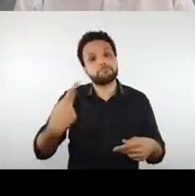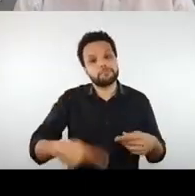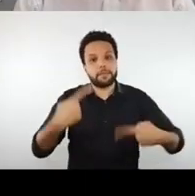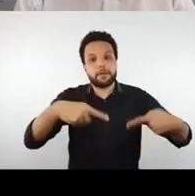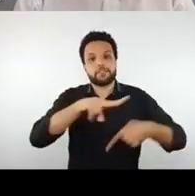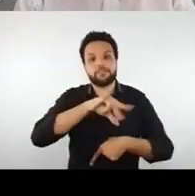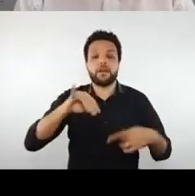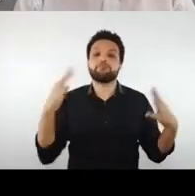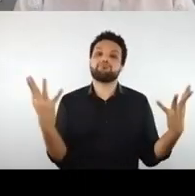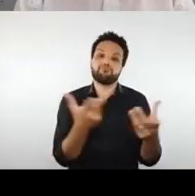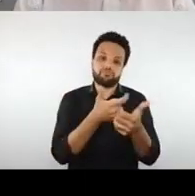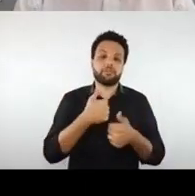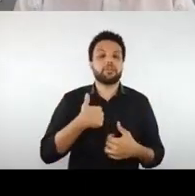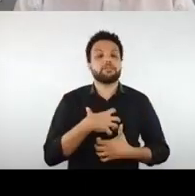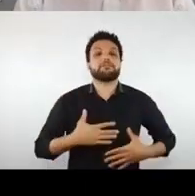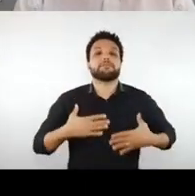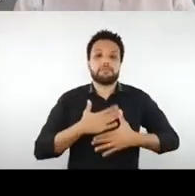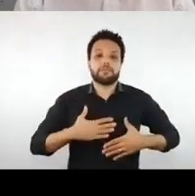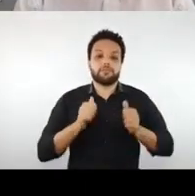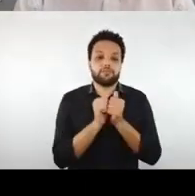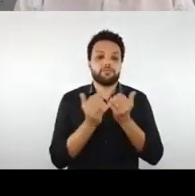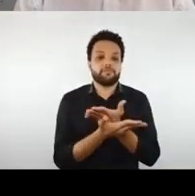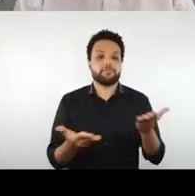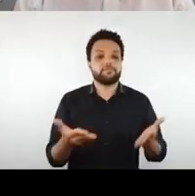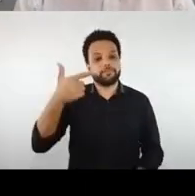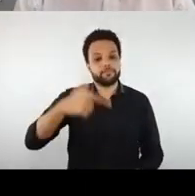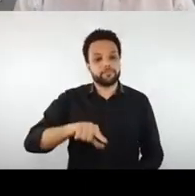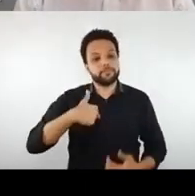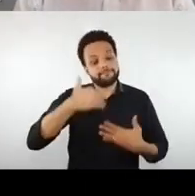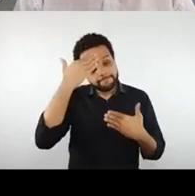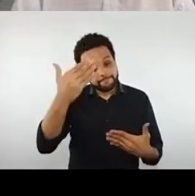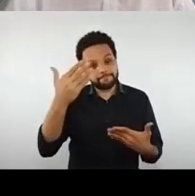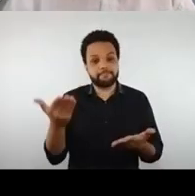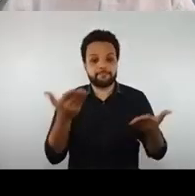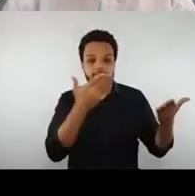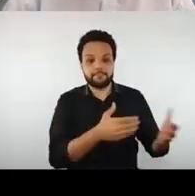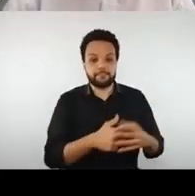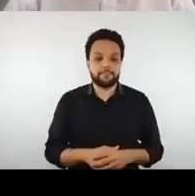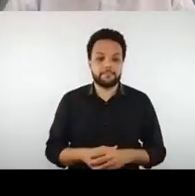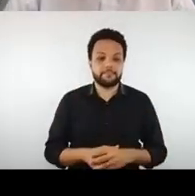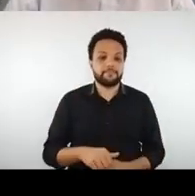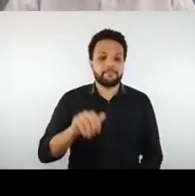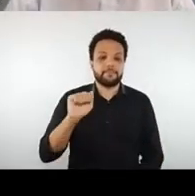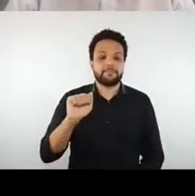e é um prazer tê-los conosco. E, Alessandra, agora você comanda a mediação.